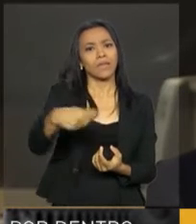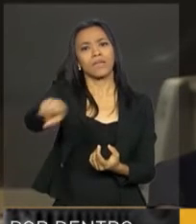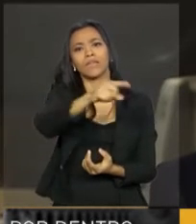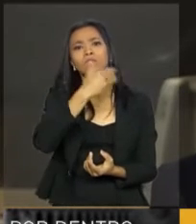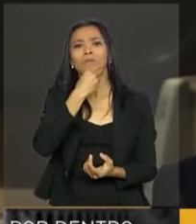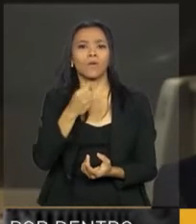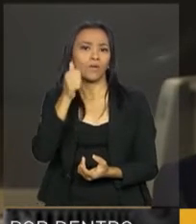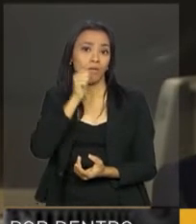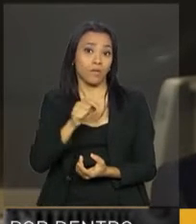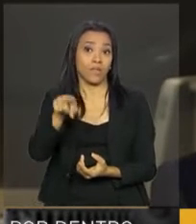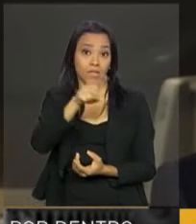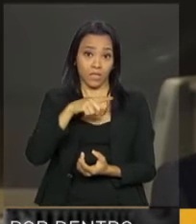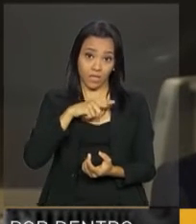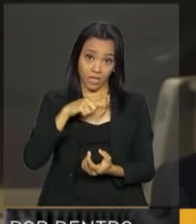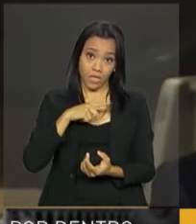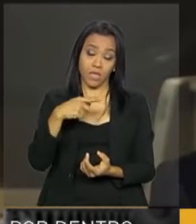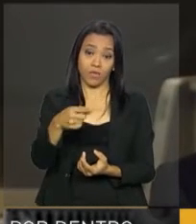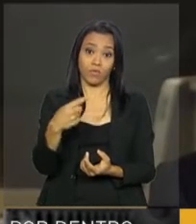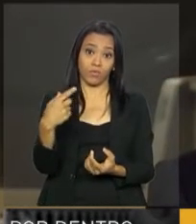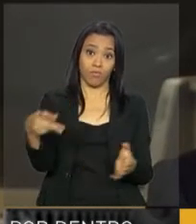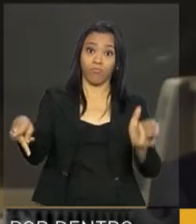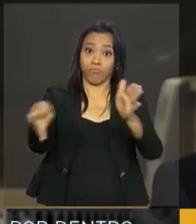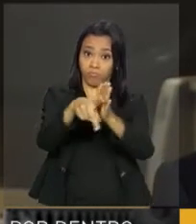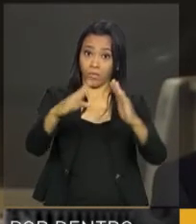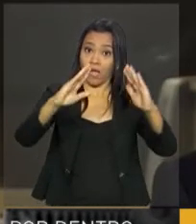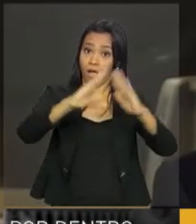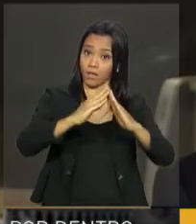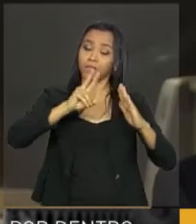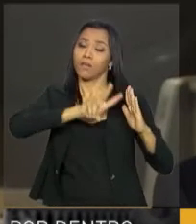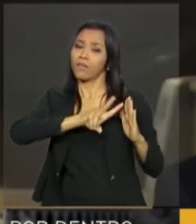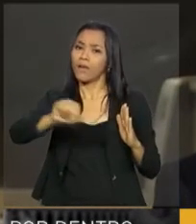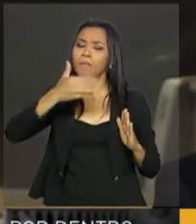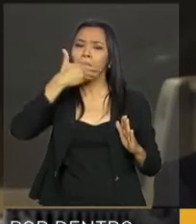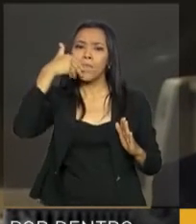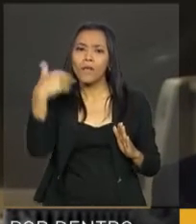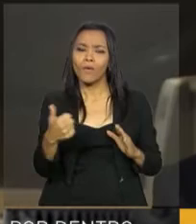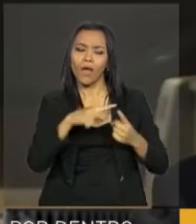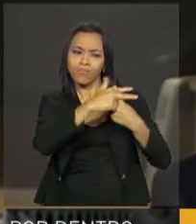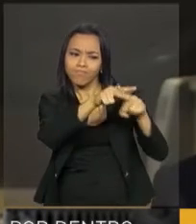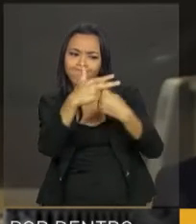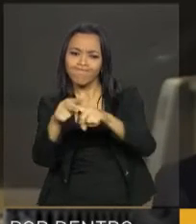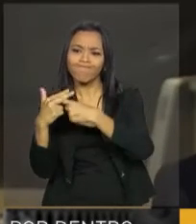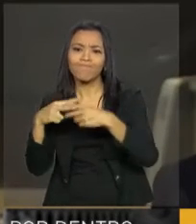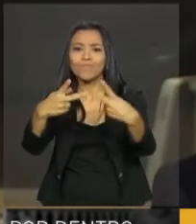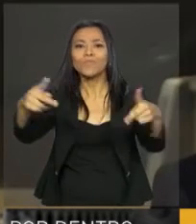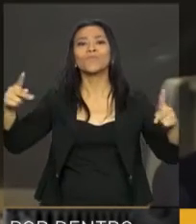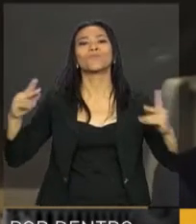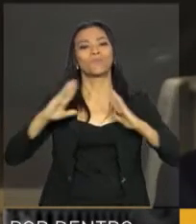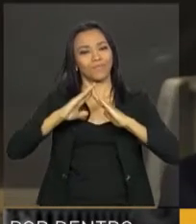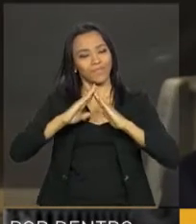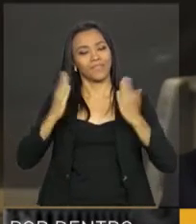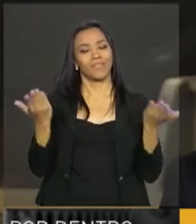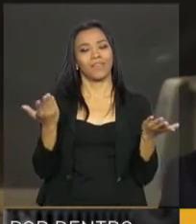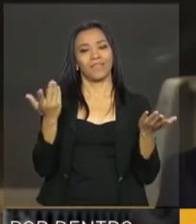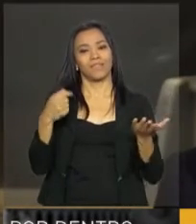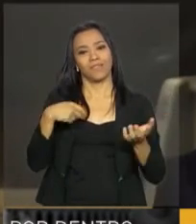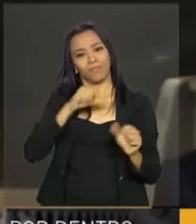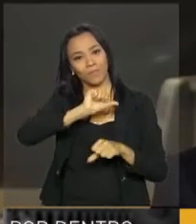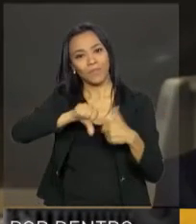que já têm o seu imóvel e agora vão poder, de alguma forma, melhorar o nível de qualidade de vida desse imóvel, fazendo